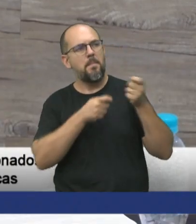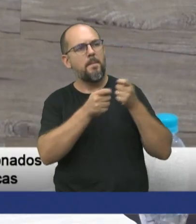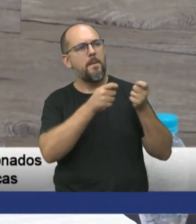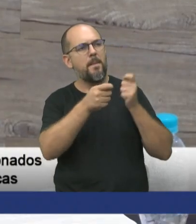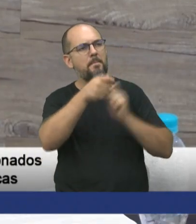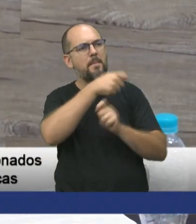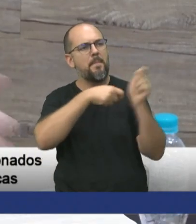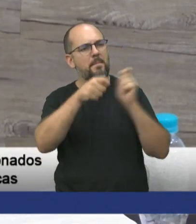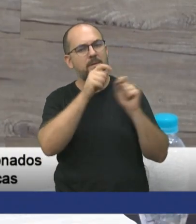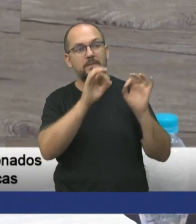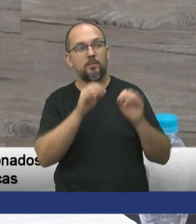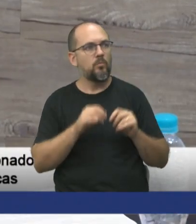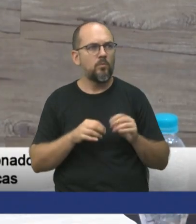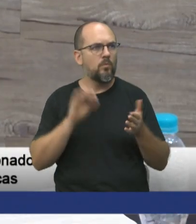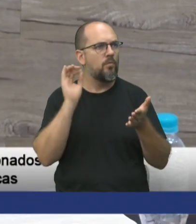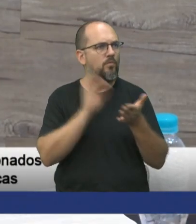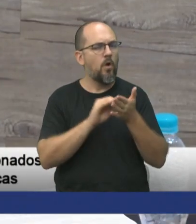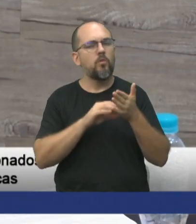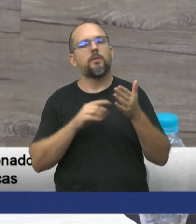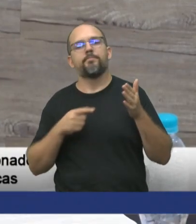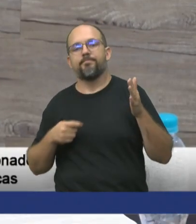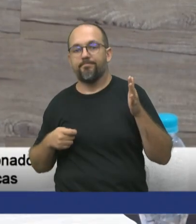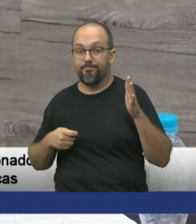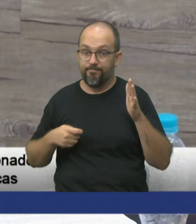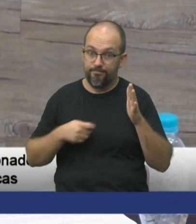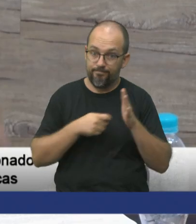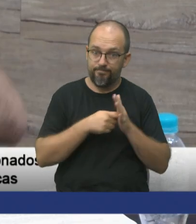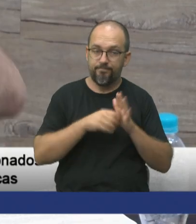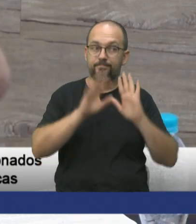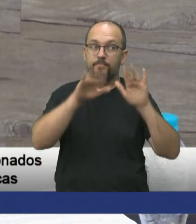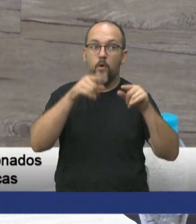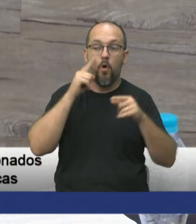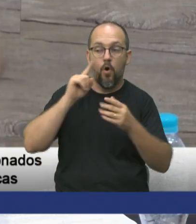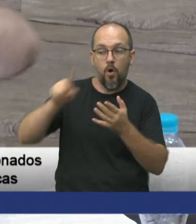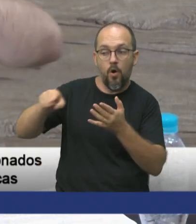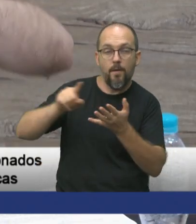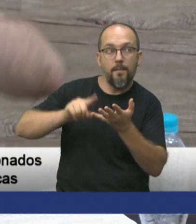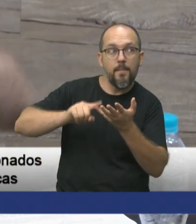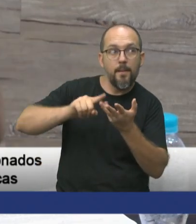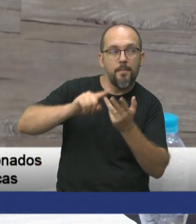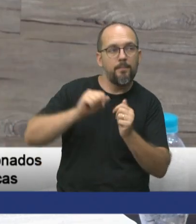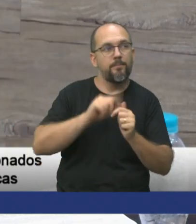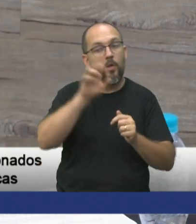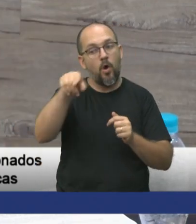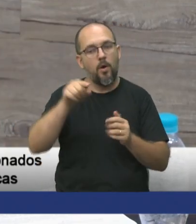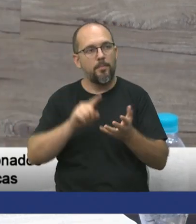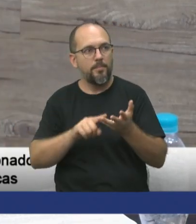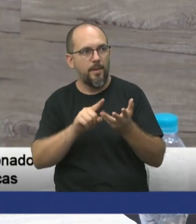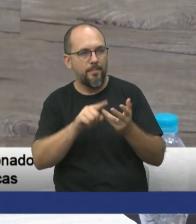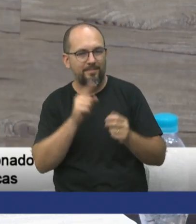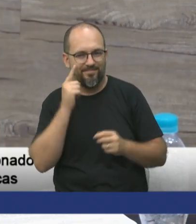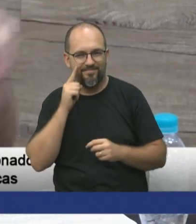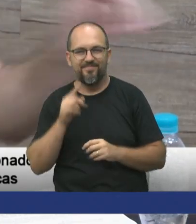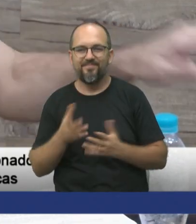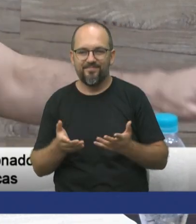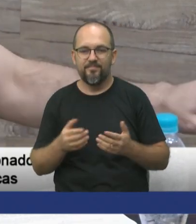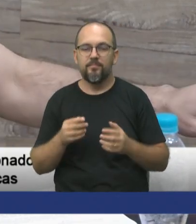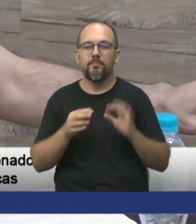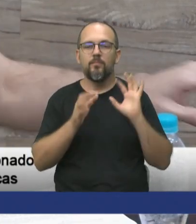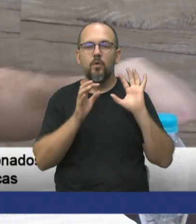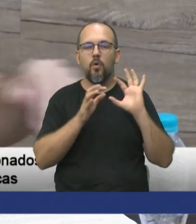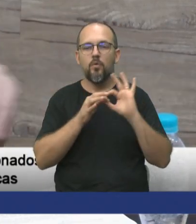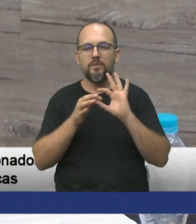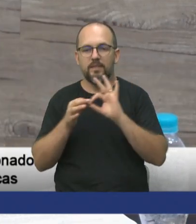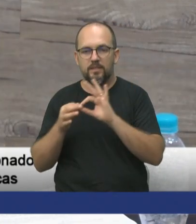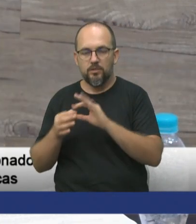que precisa acontecer, então o Legislativo começa a falar, viu? Está faltando isso, tem essa falha aqui, tem essa falha lá. Então, nesse contexto